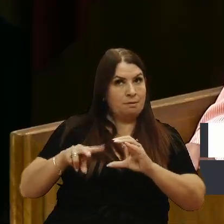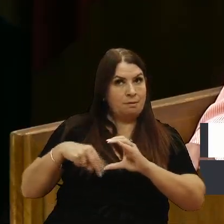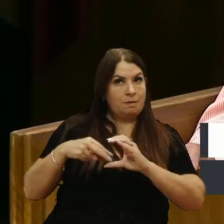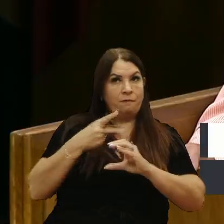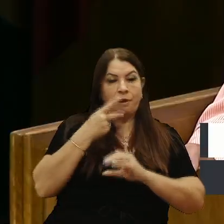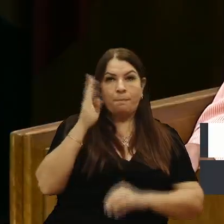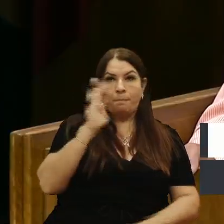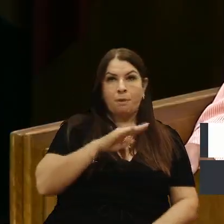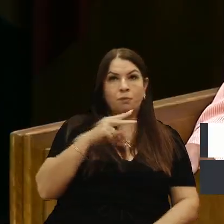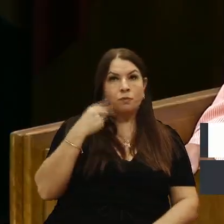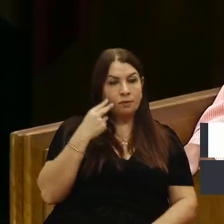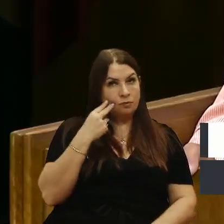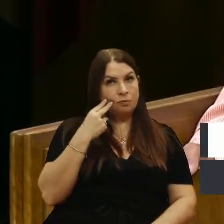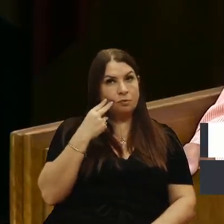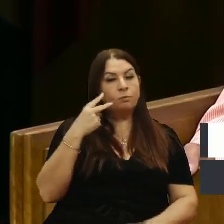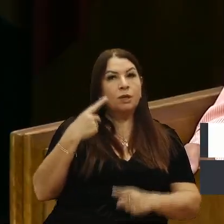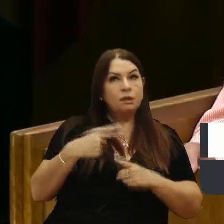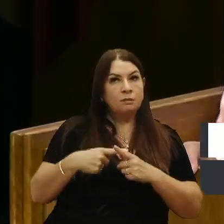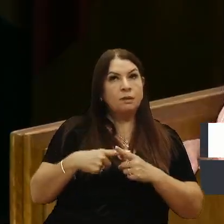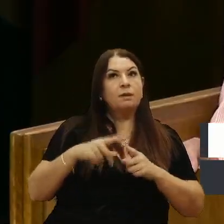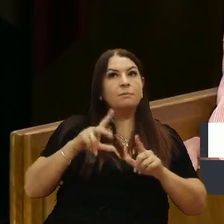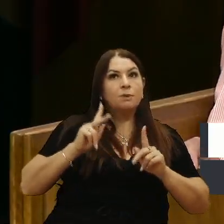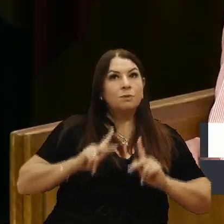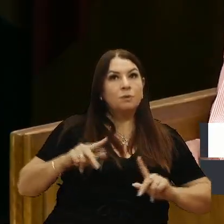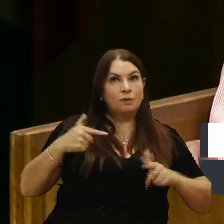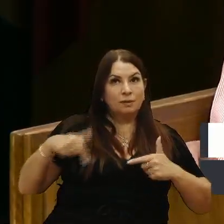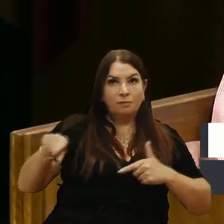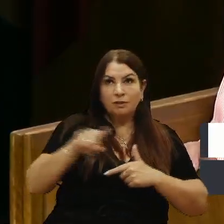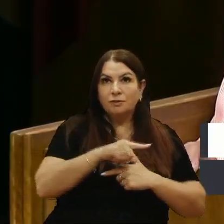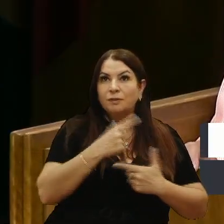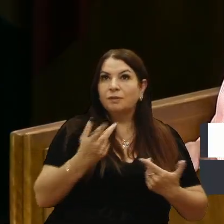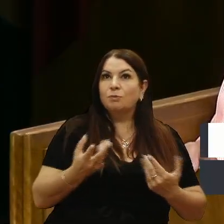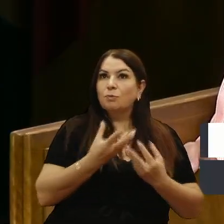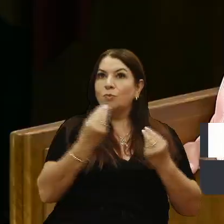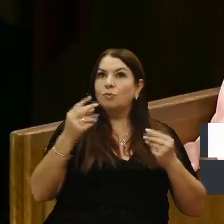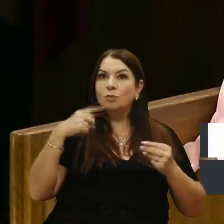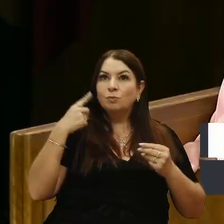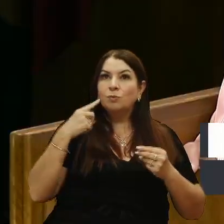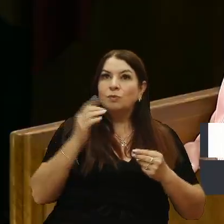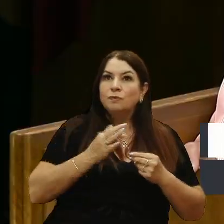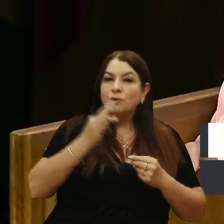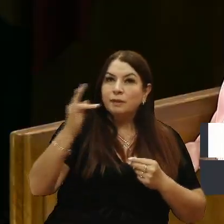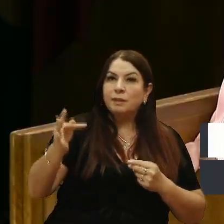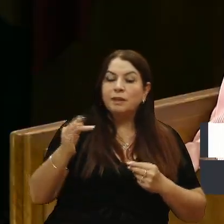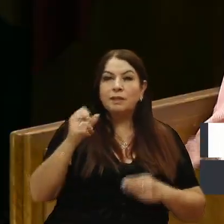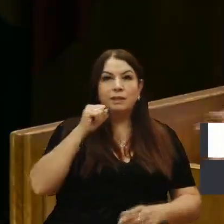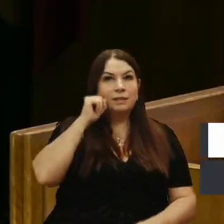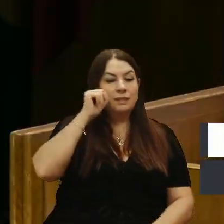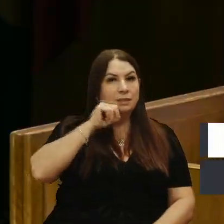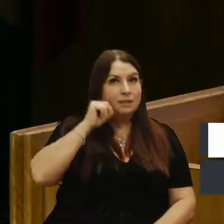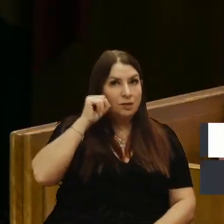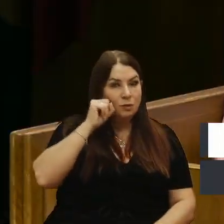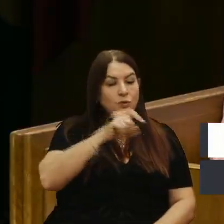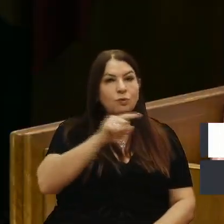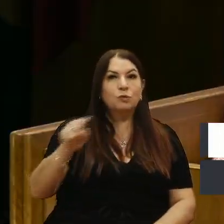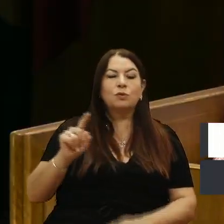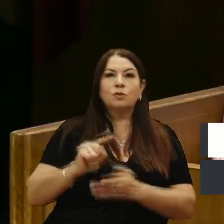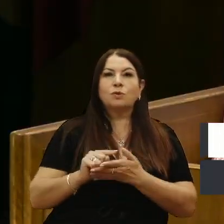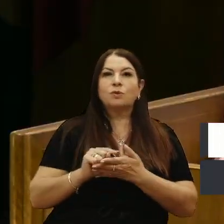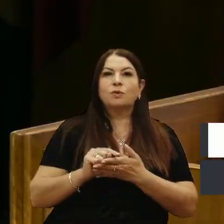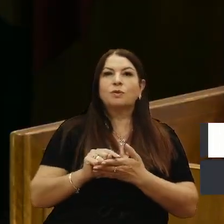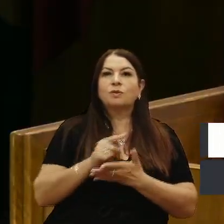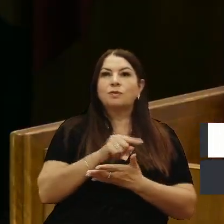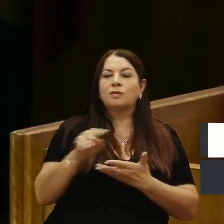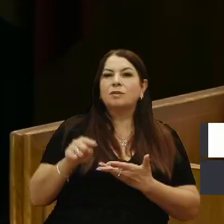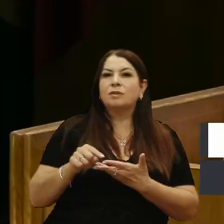mal de vereador. Porque se tem alguém que trabalha, enquanto muitos deputados federais, senadores, vivem nas